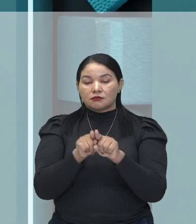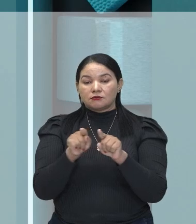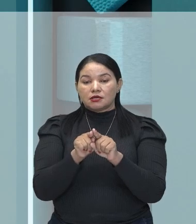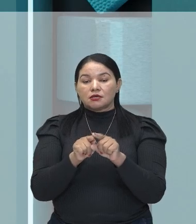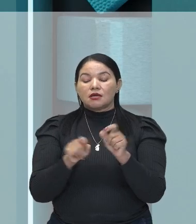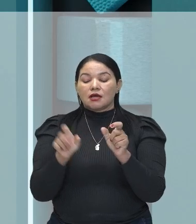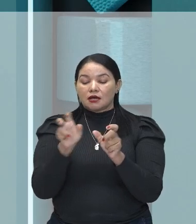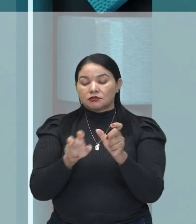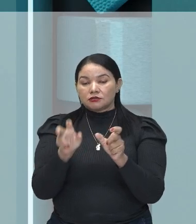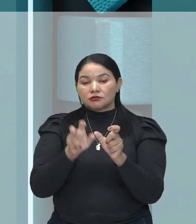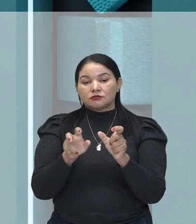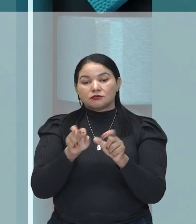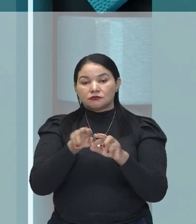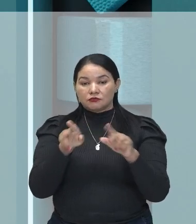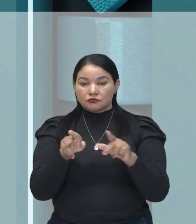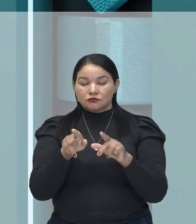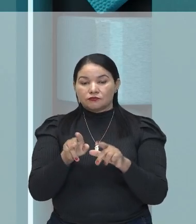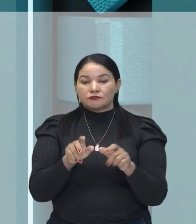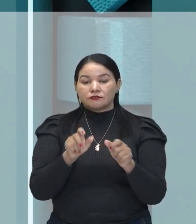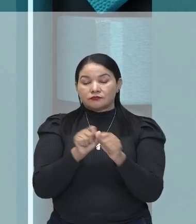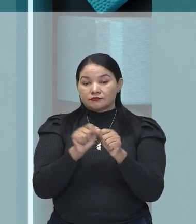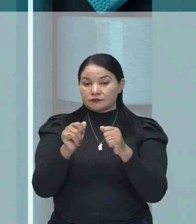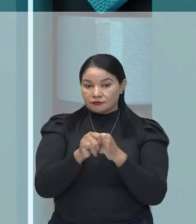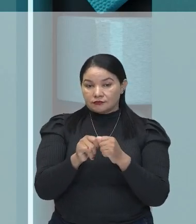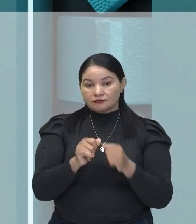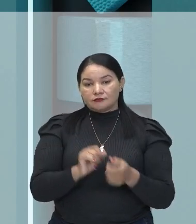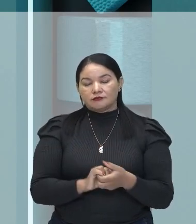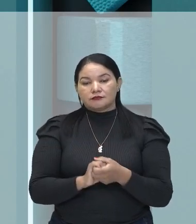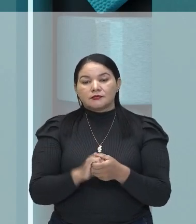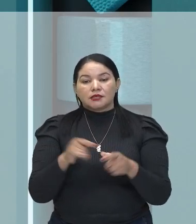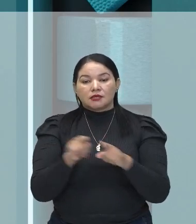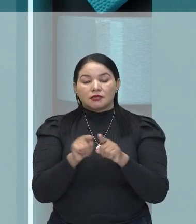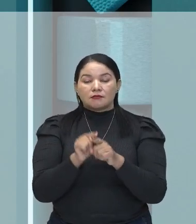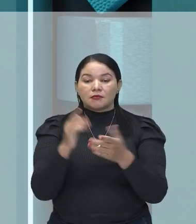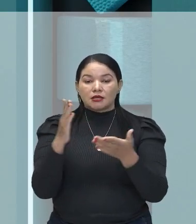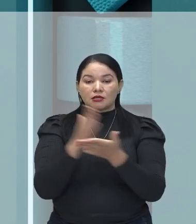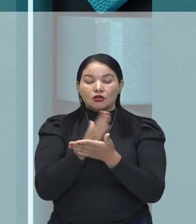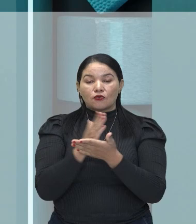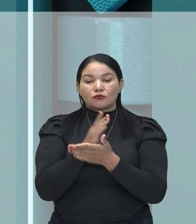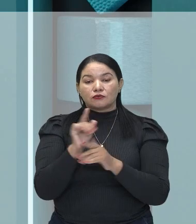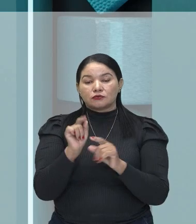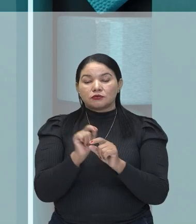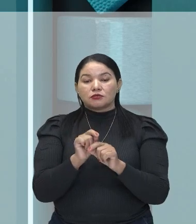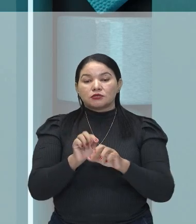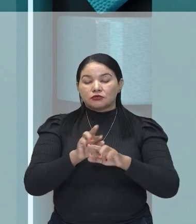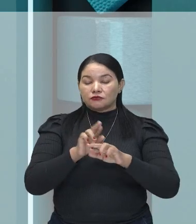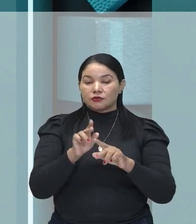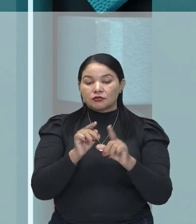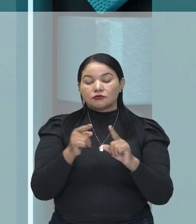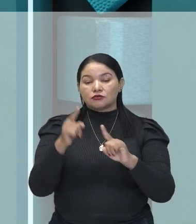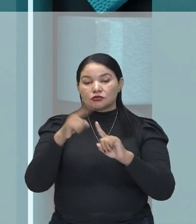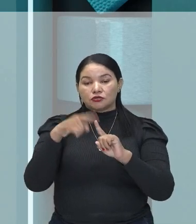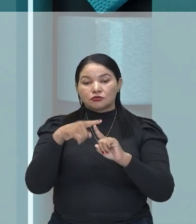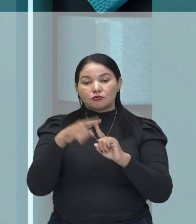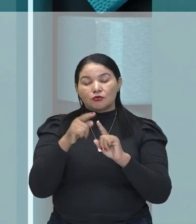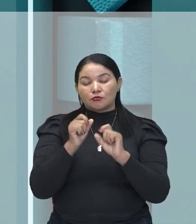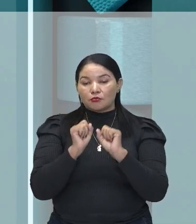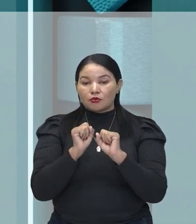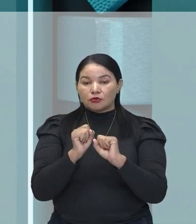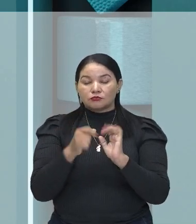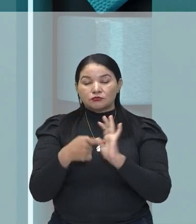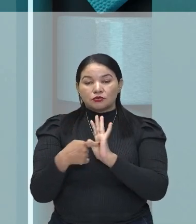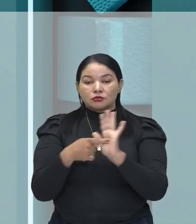outros advérbios. Também vimos alguns tipos de advérbios que podem indicar